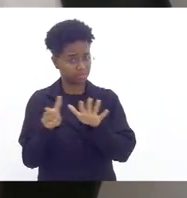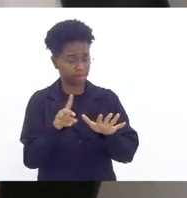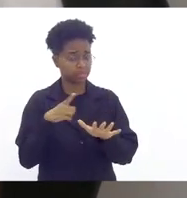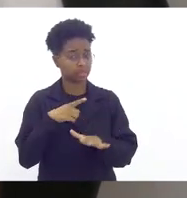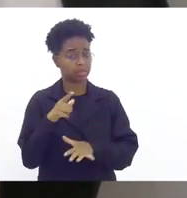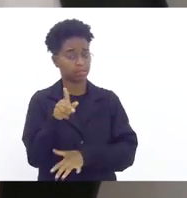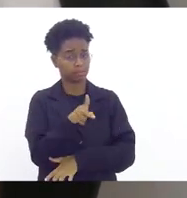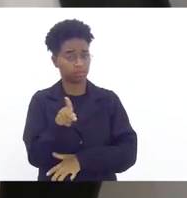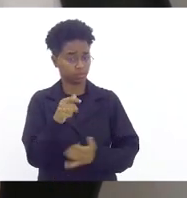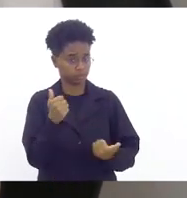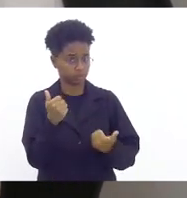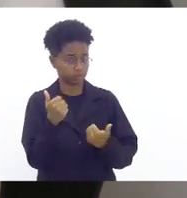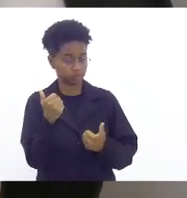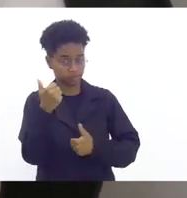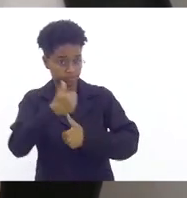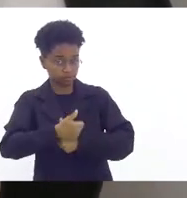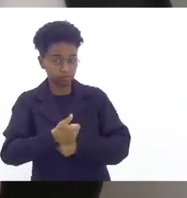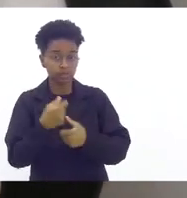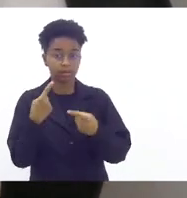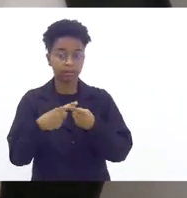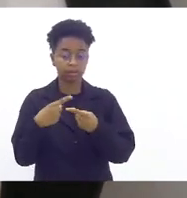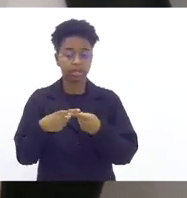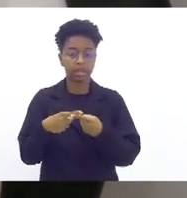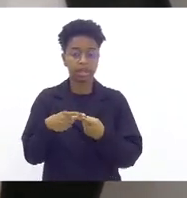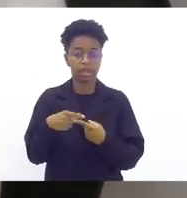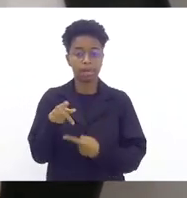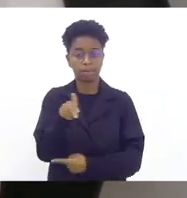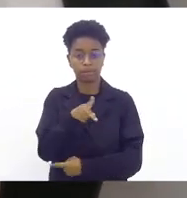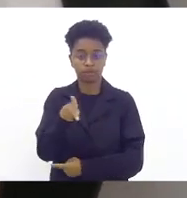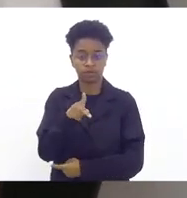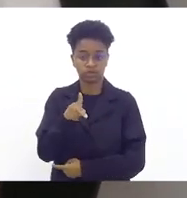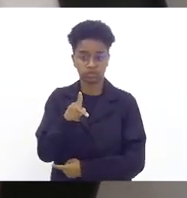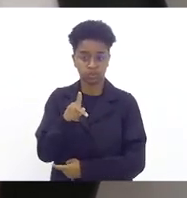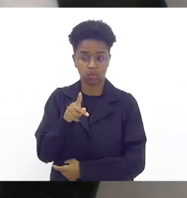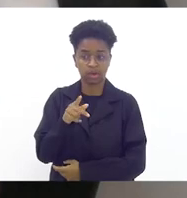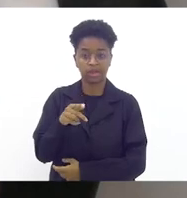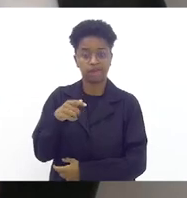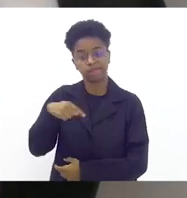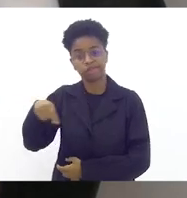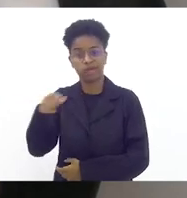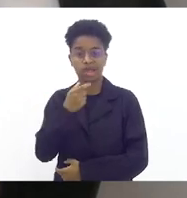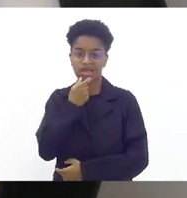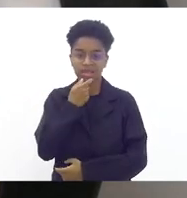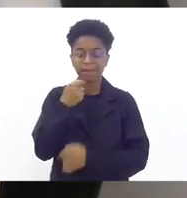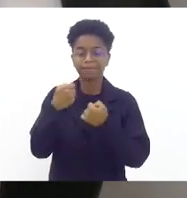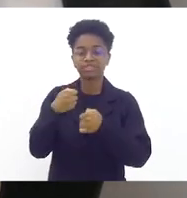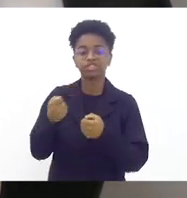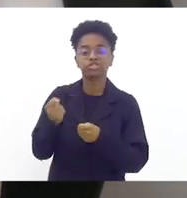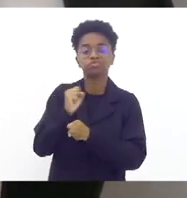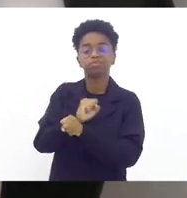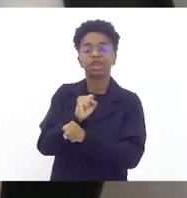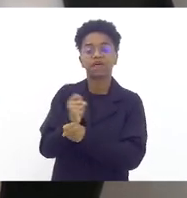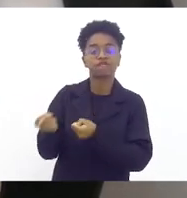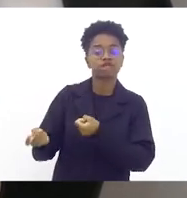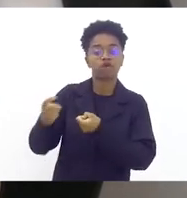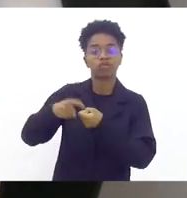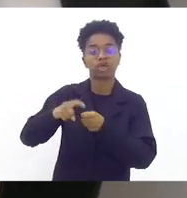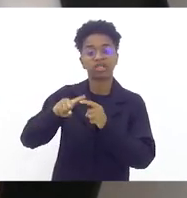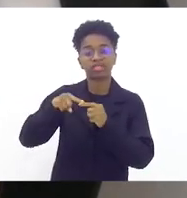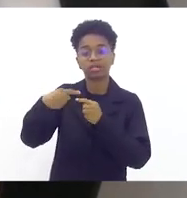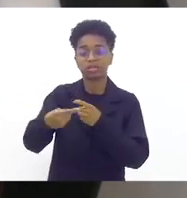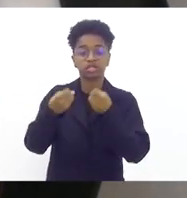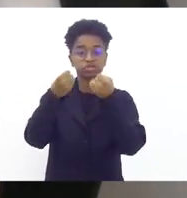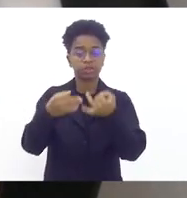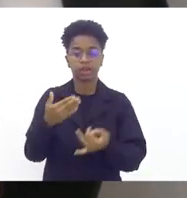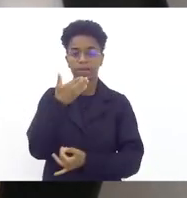substituta, a professora titular está na Inglaterra, e você vai ter que esperar a professora titular voltar e explicar melhor,